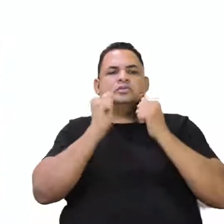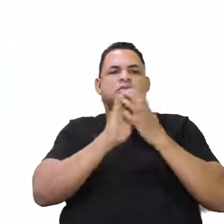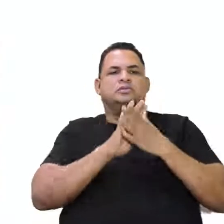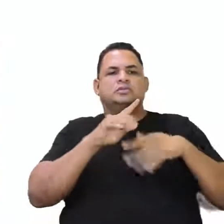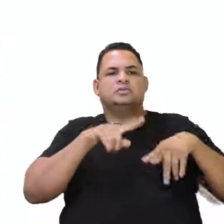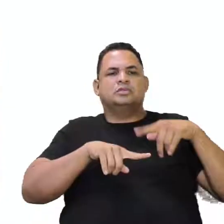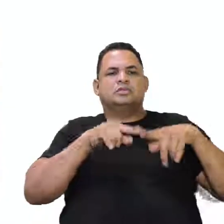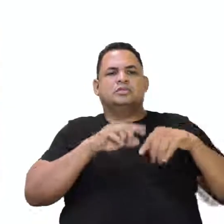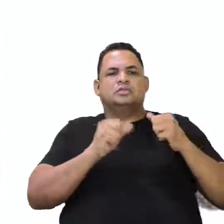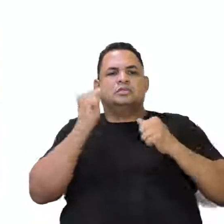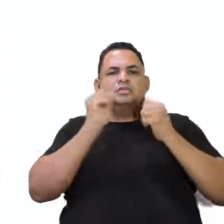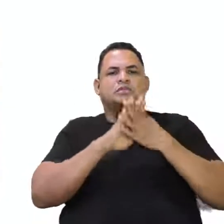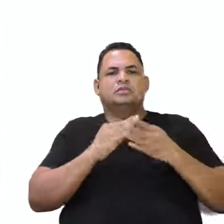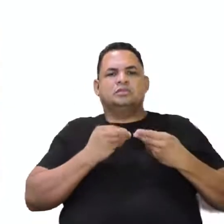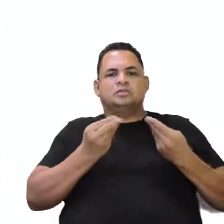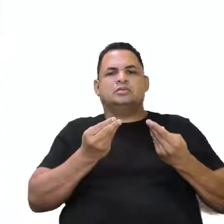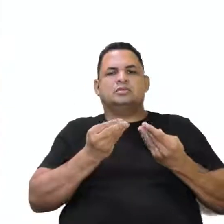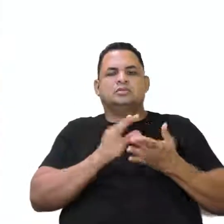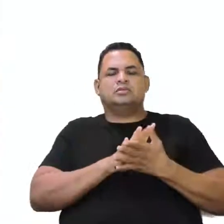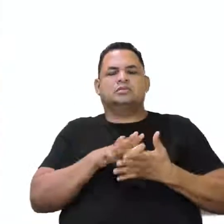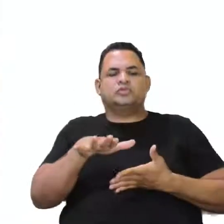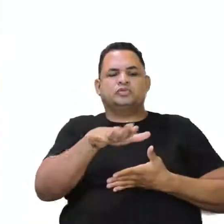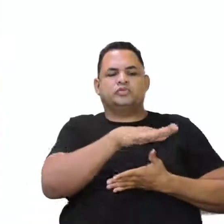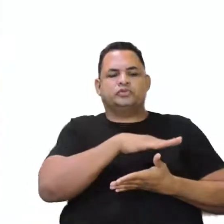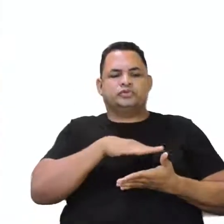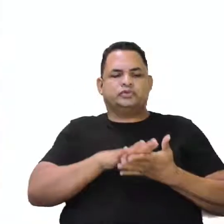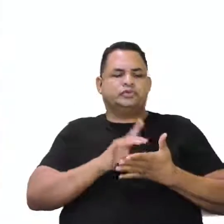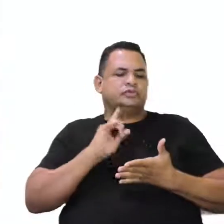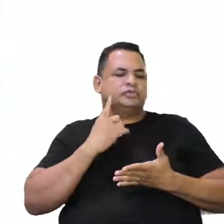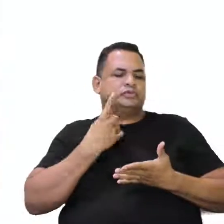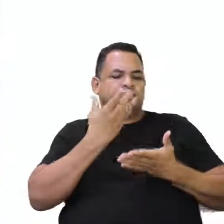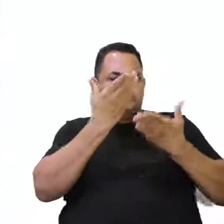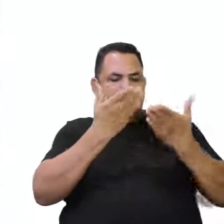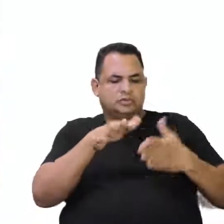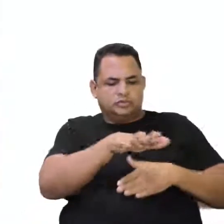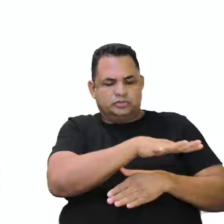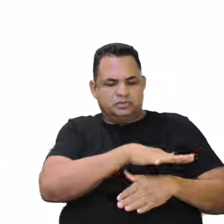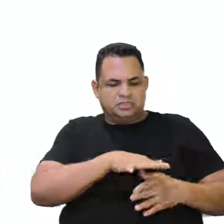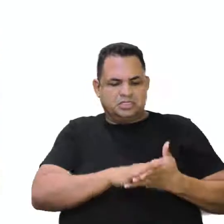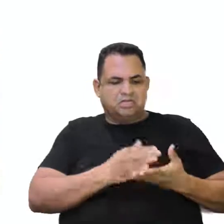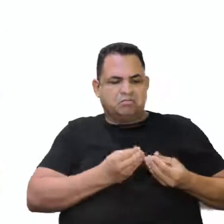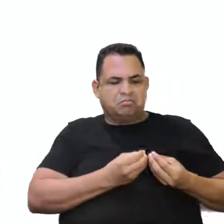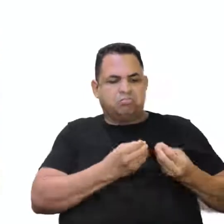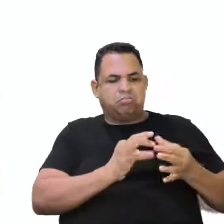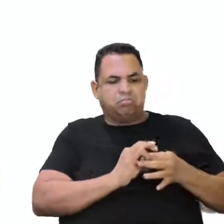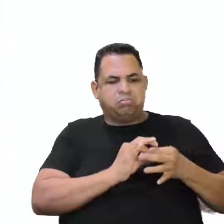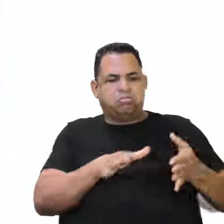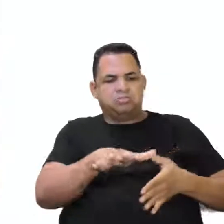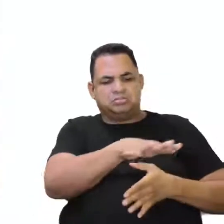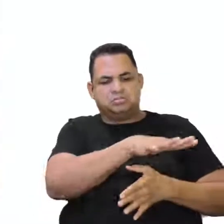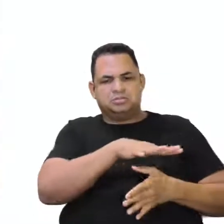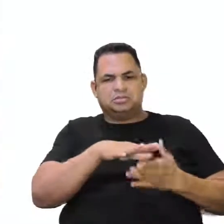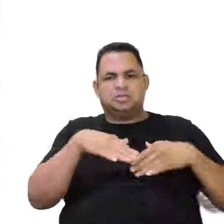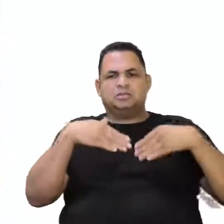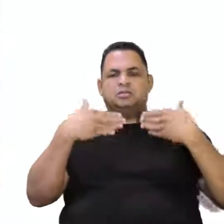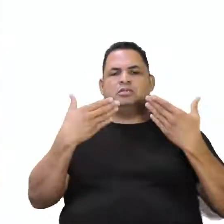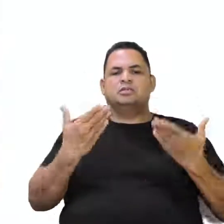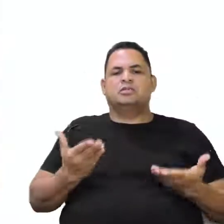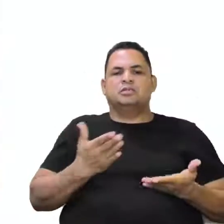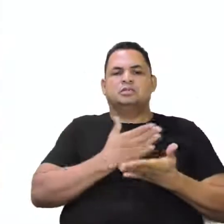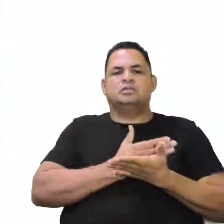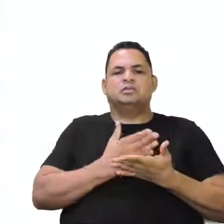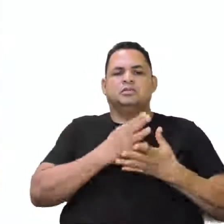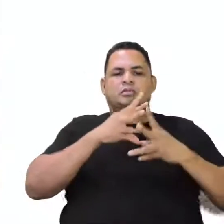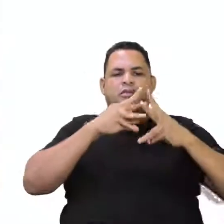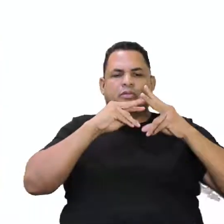resíduos industriais, disposição inadequada de resíduos como o lixo. O lixo, quando ele